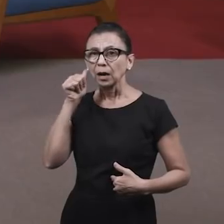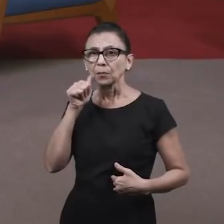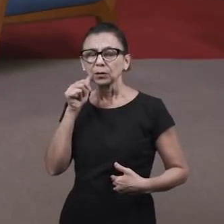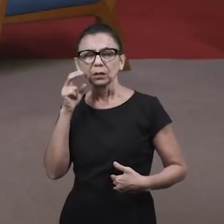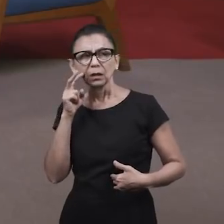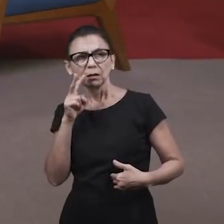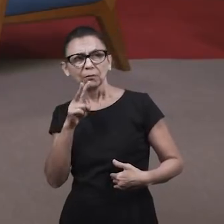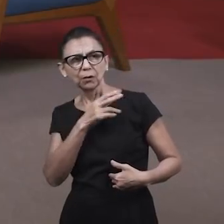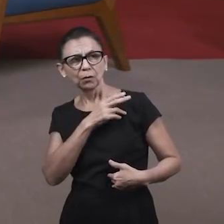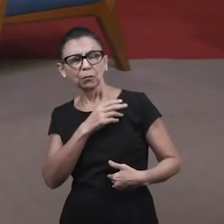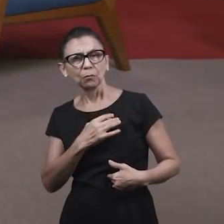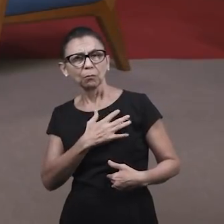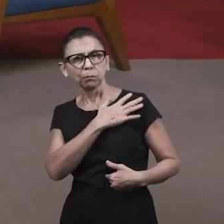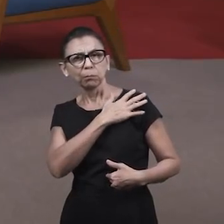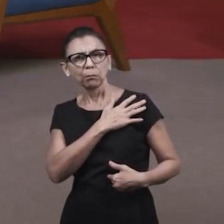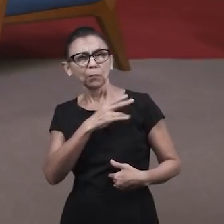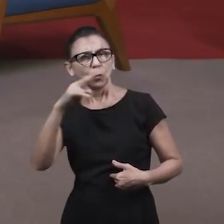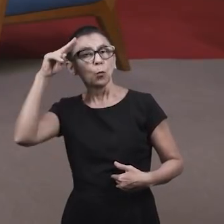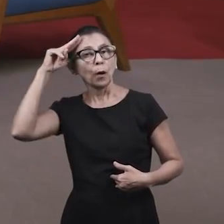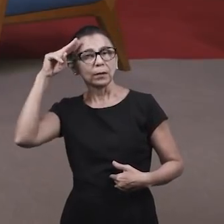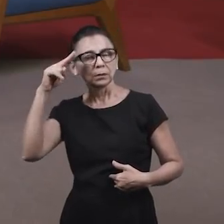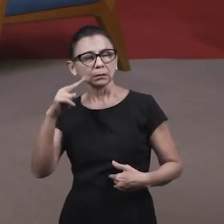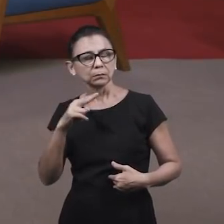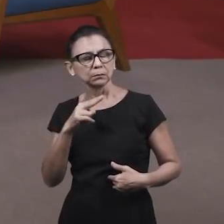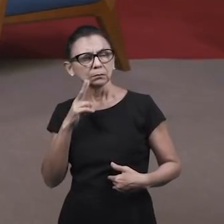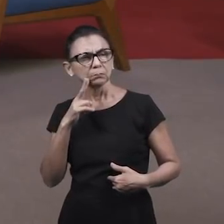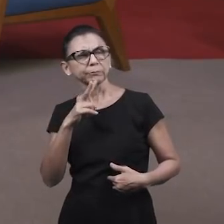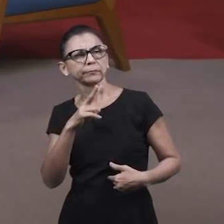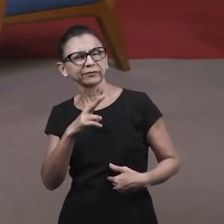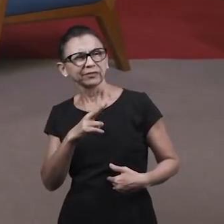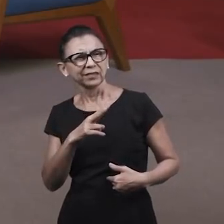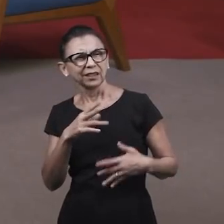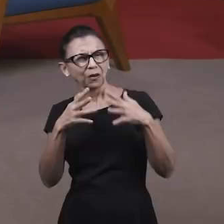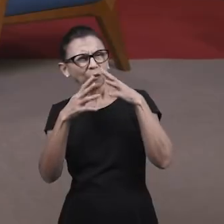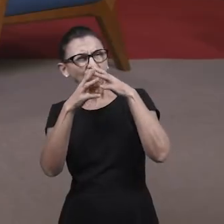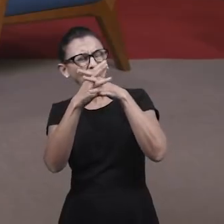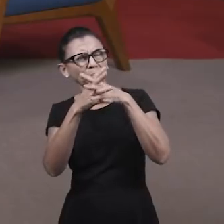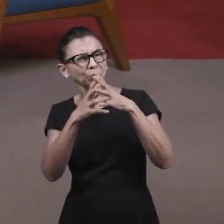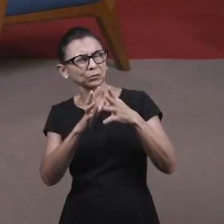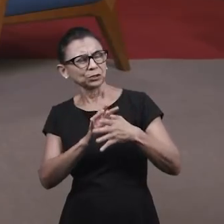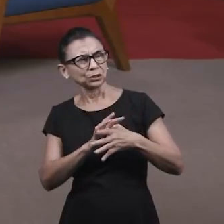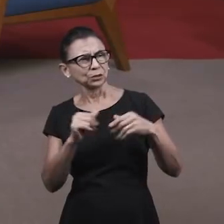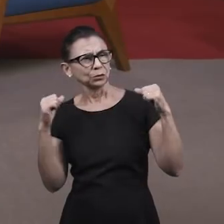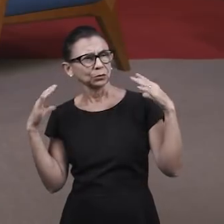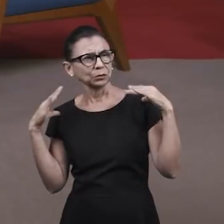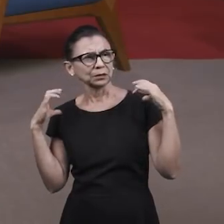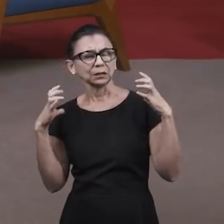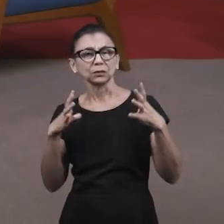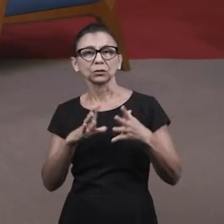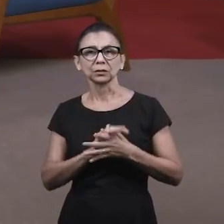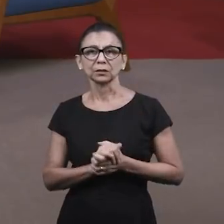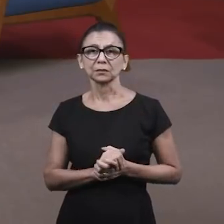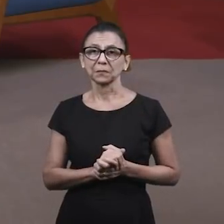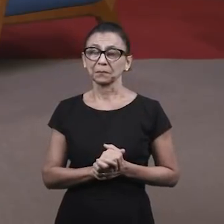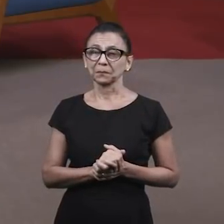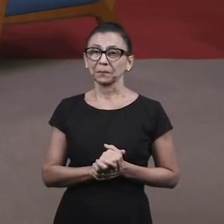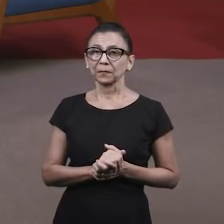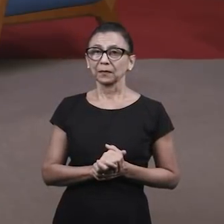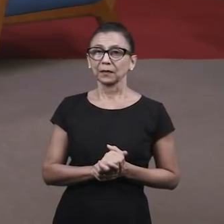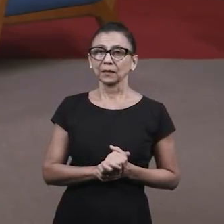não o deteve, ele está vivo, ele ressuscitou. Interessante, sabe, que nessa passagem, os anjos que ela viu, né? Que ela teve uma visão